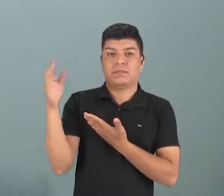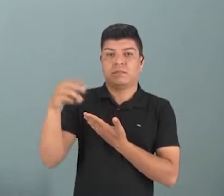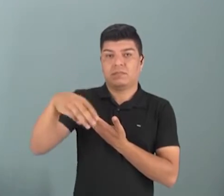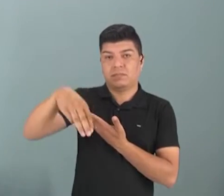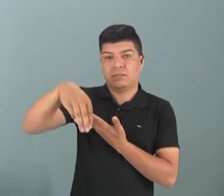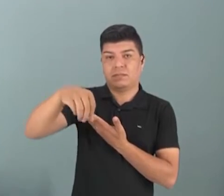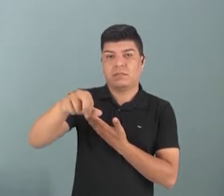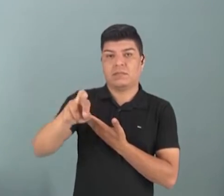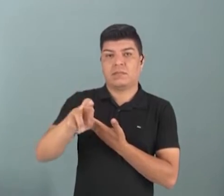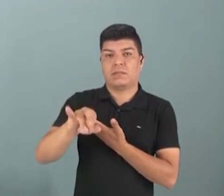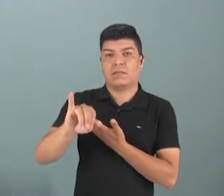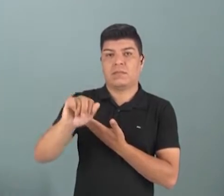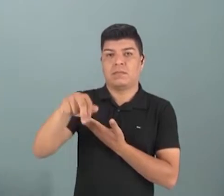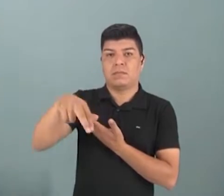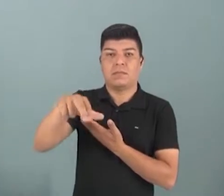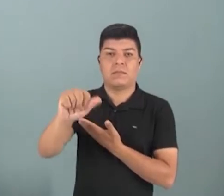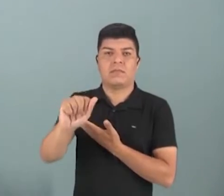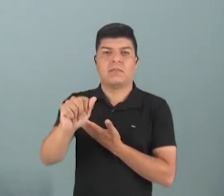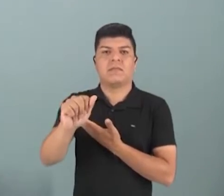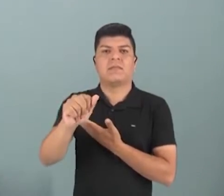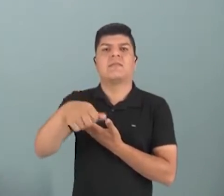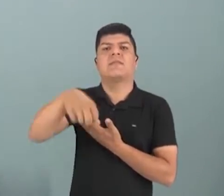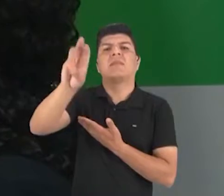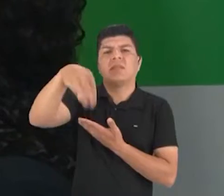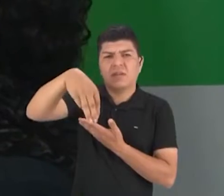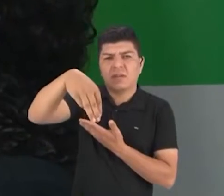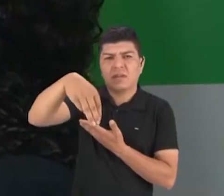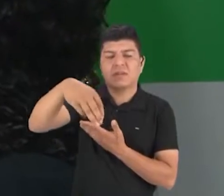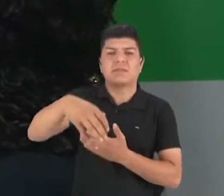Mariana Quem é Mariana